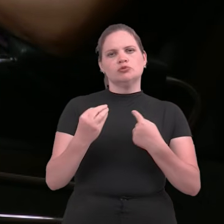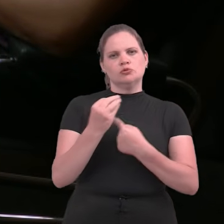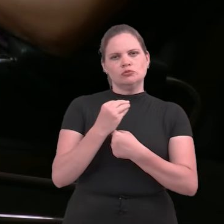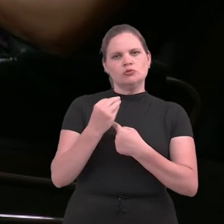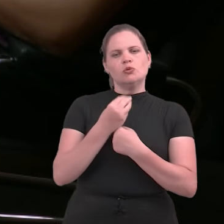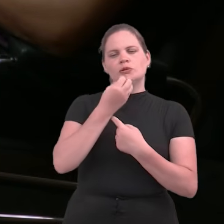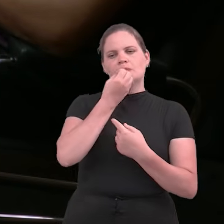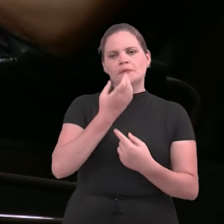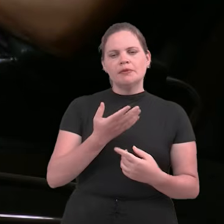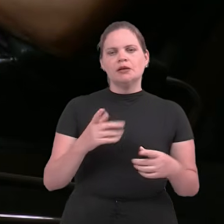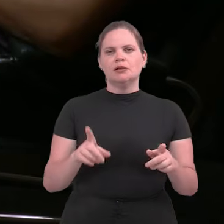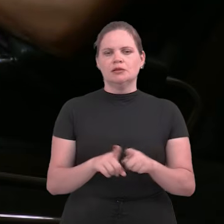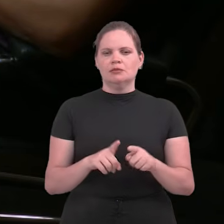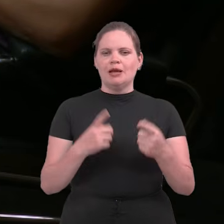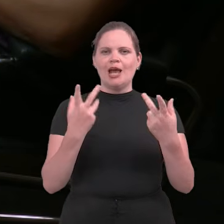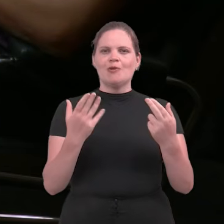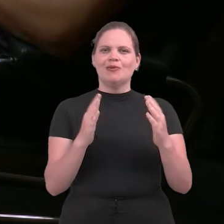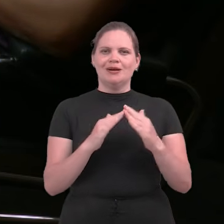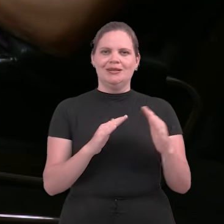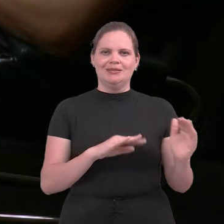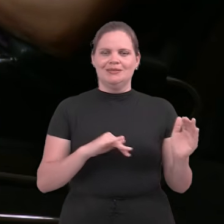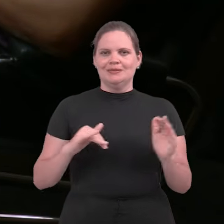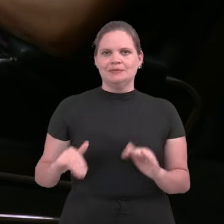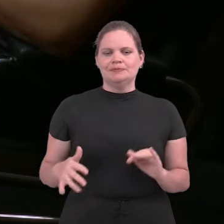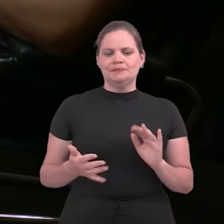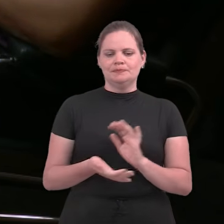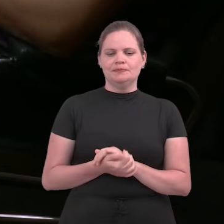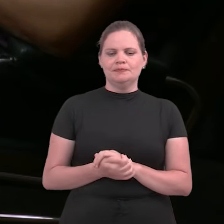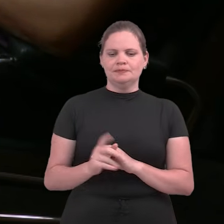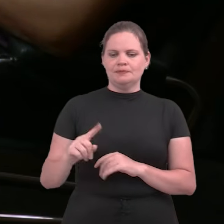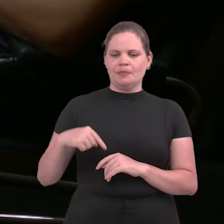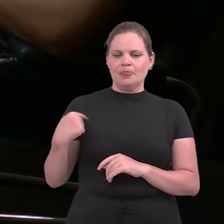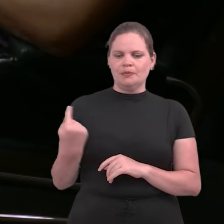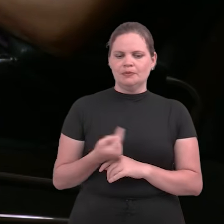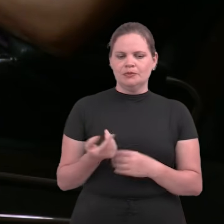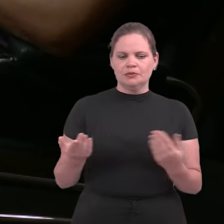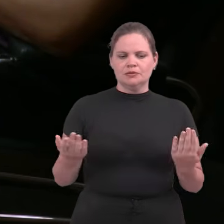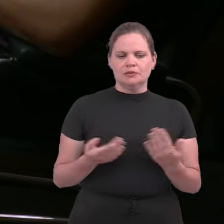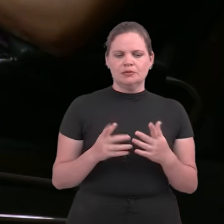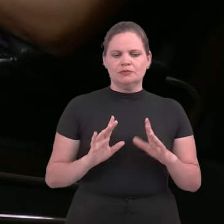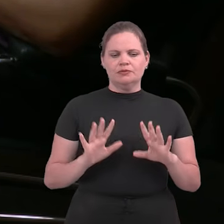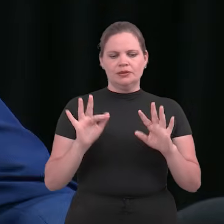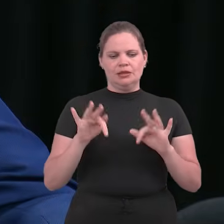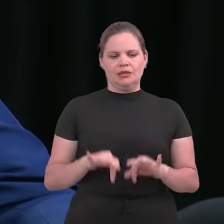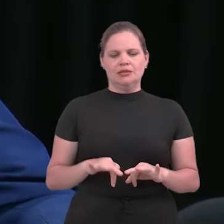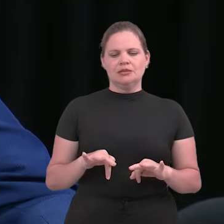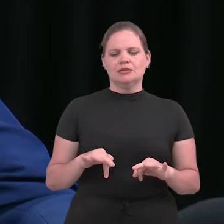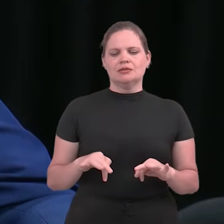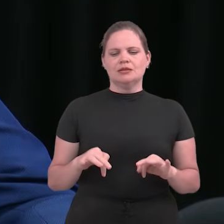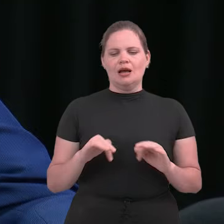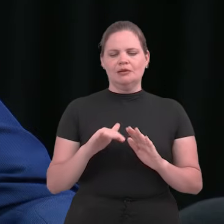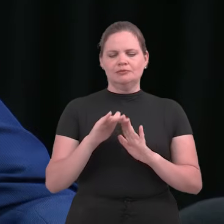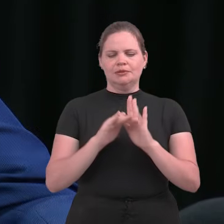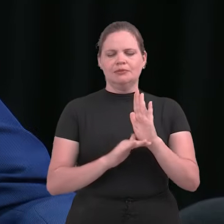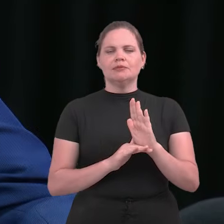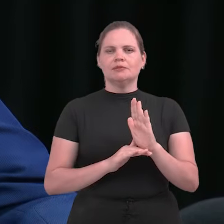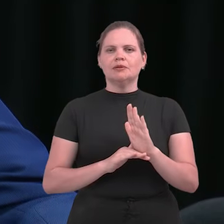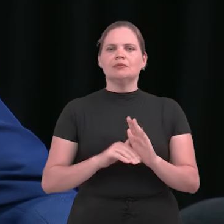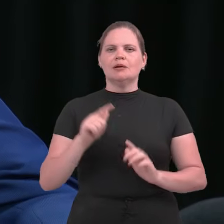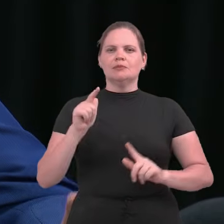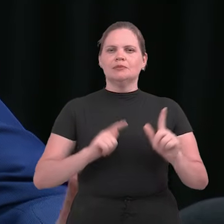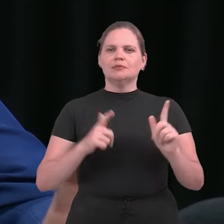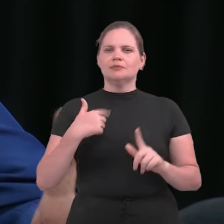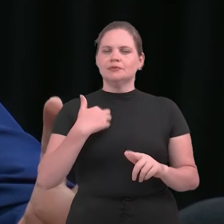muito bem. Uma casa. José, para a gente até já caminhar o final do programa, a conversa está muito abençoada aqui, meu.